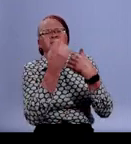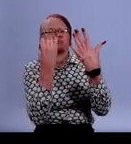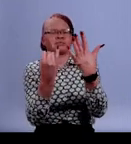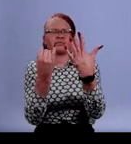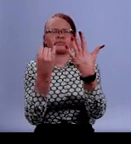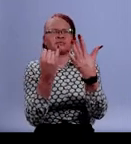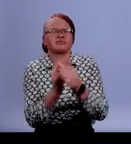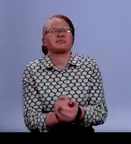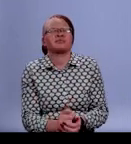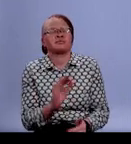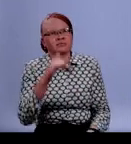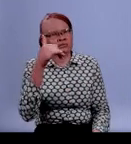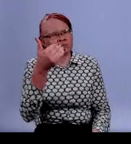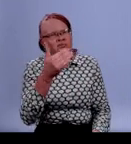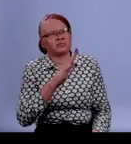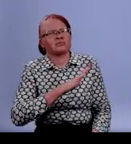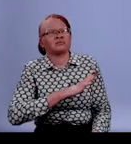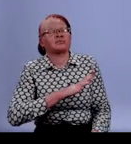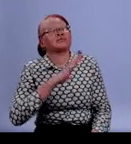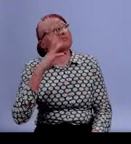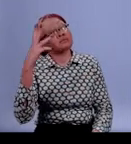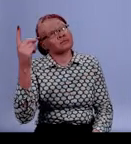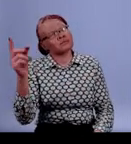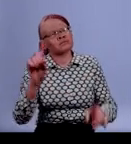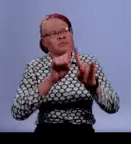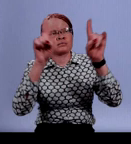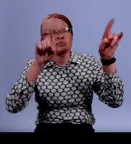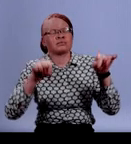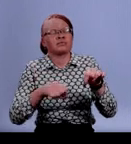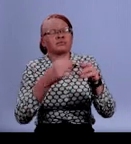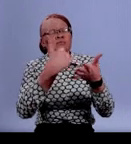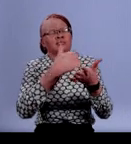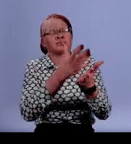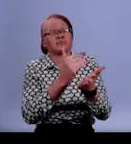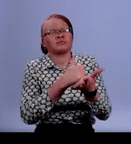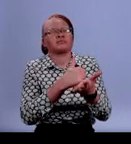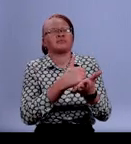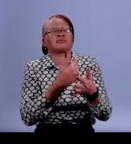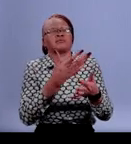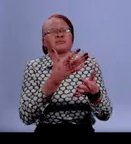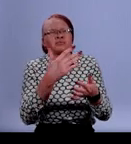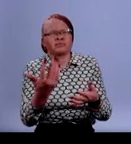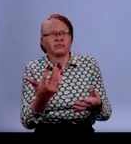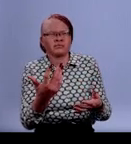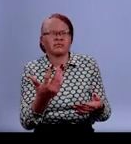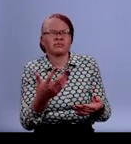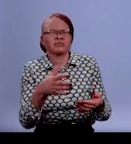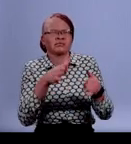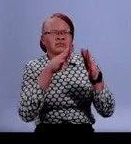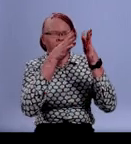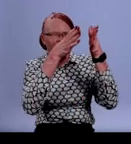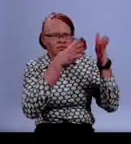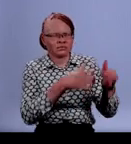16 e a seguir temos um outro quadrado dividido em quadrículas onde nós vamos